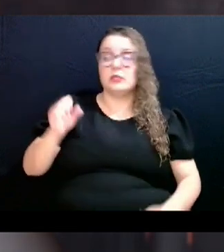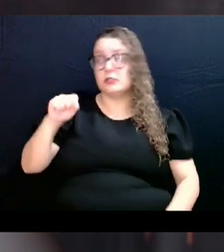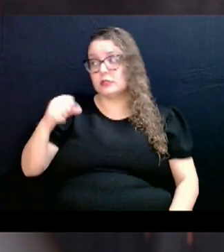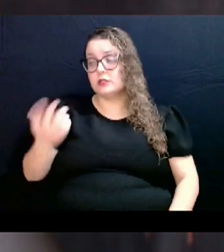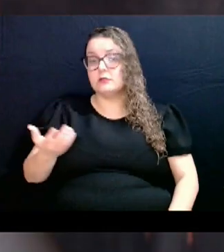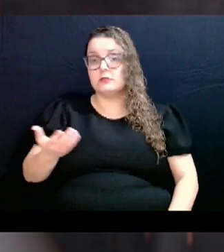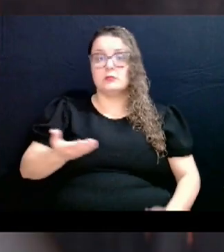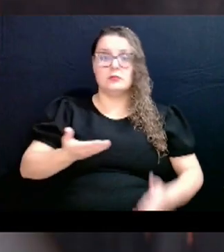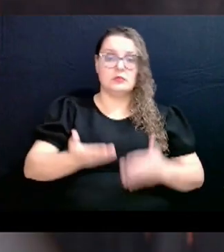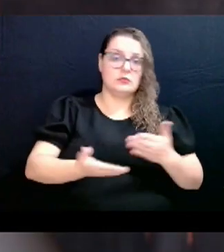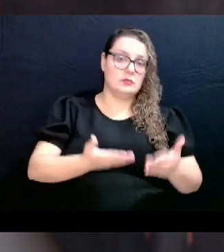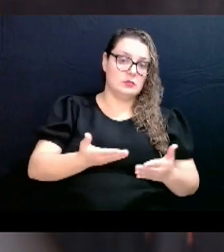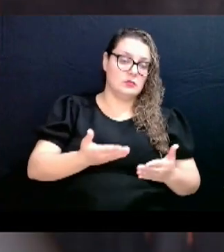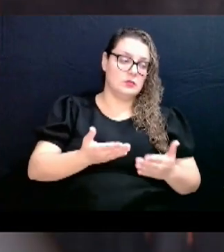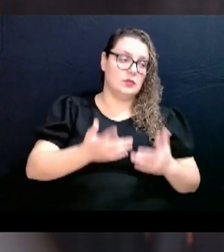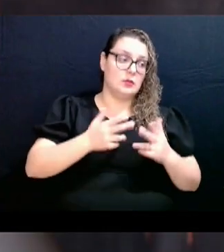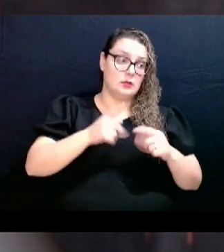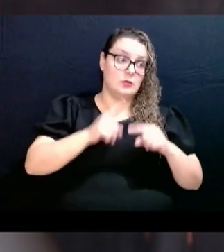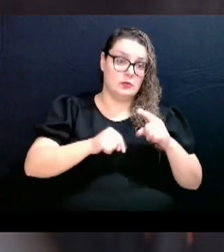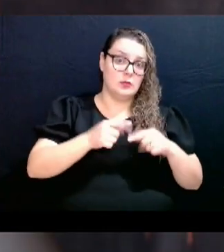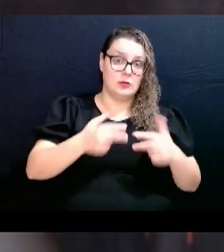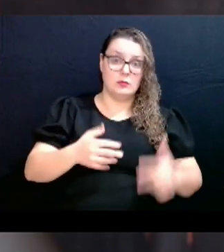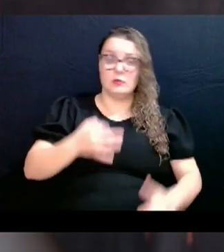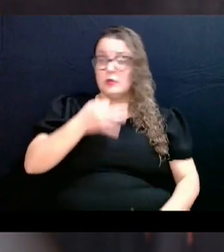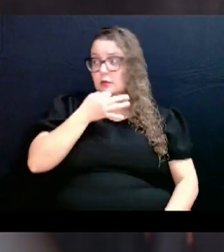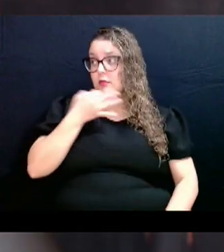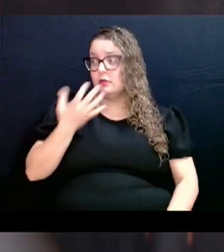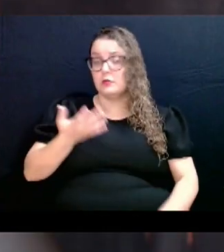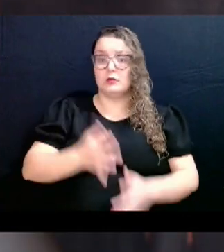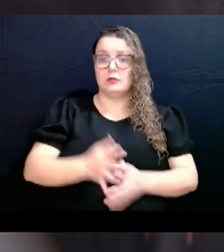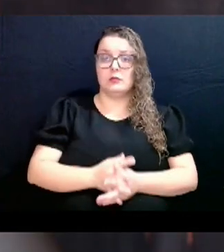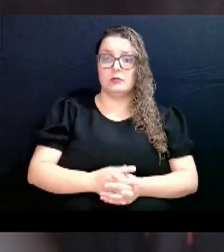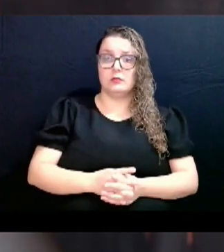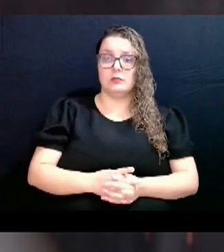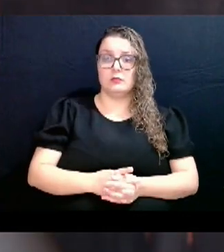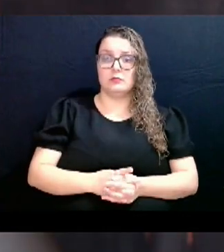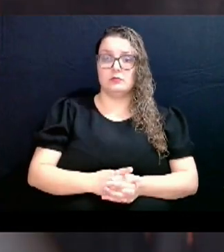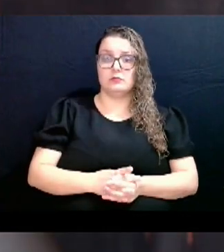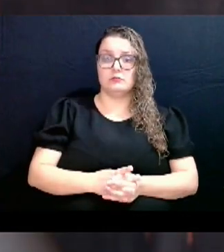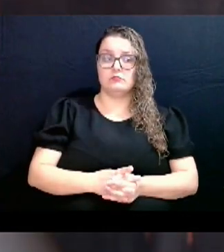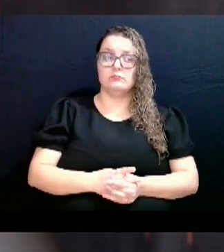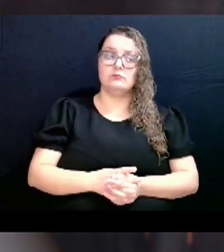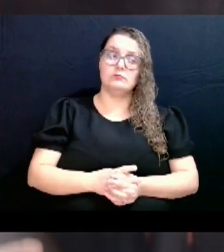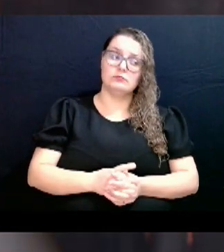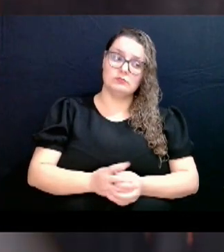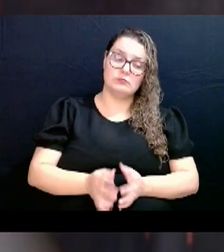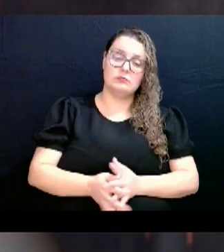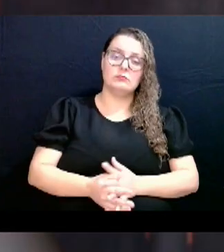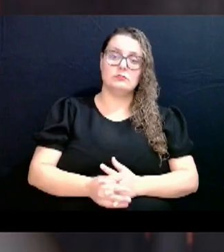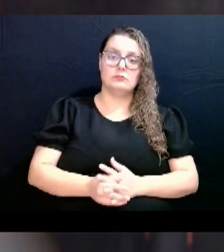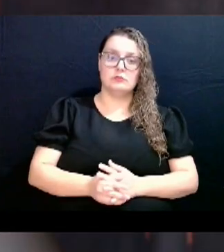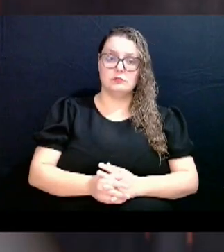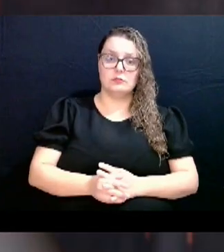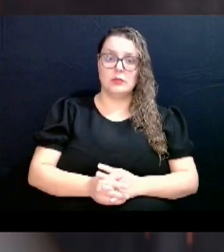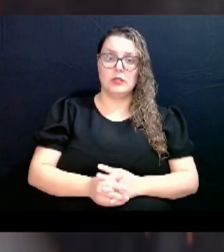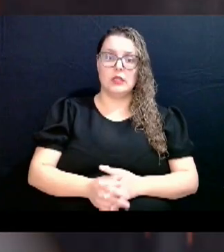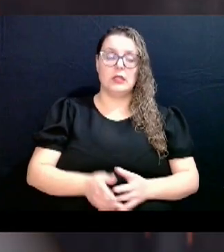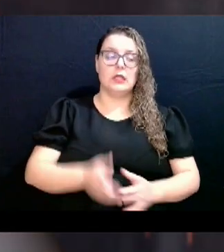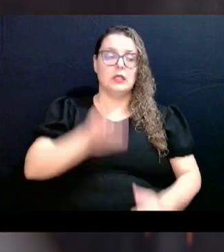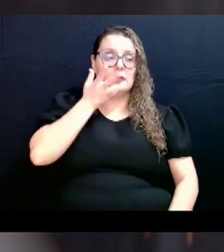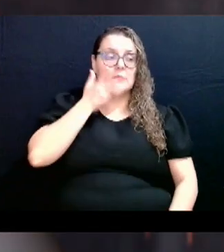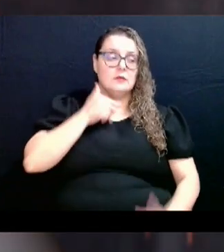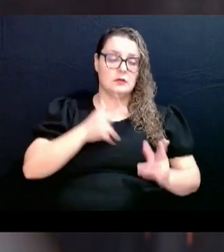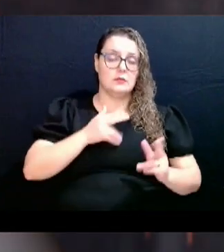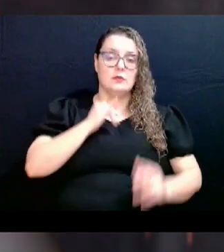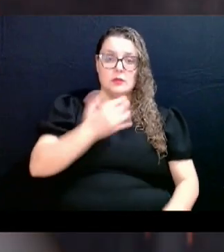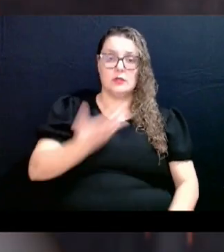um objeto. Perfeito. E é uma situação que aquela criança, como você mesma disse, é duas